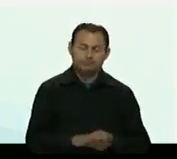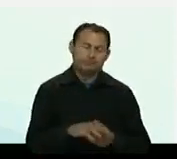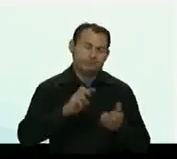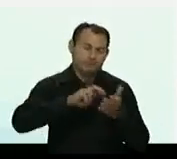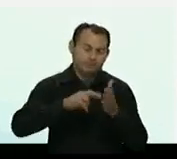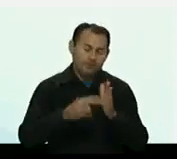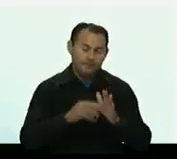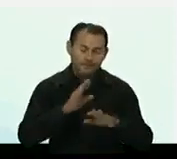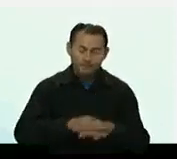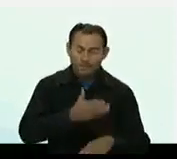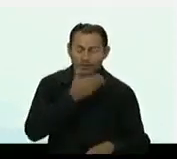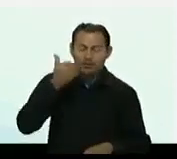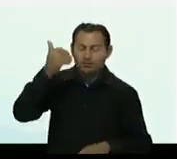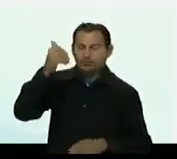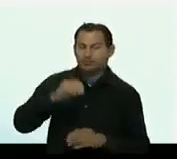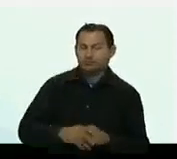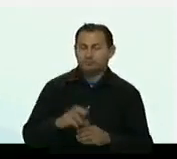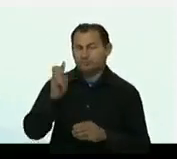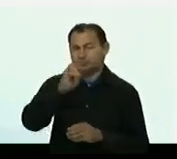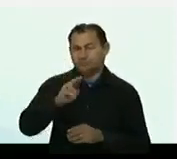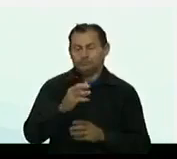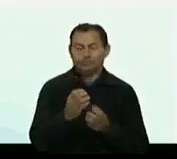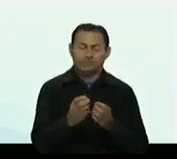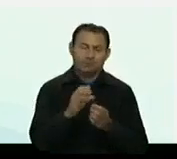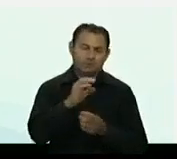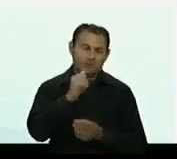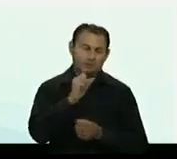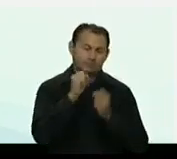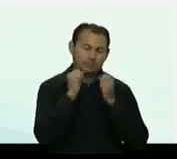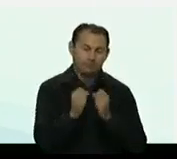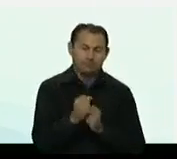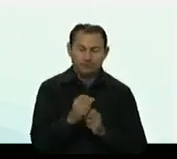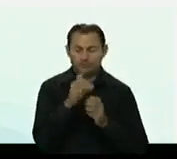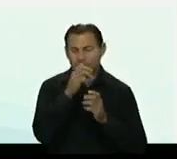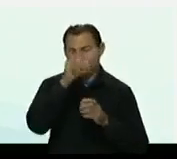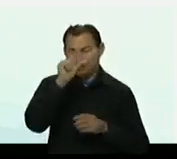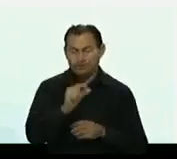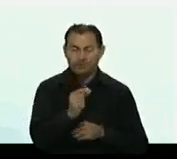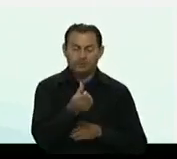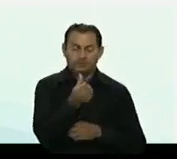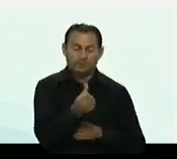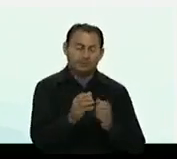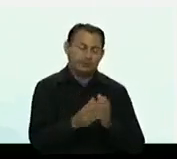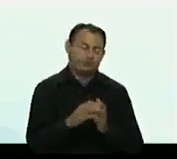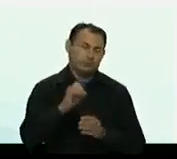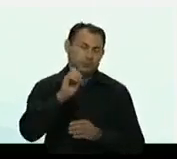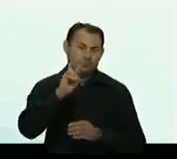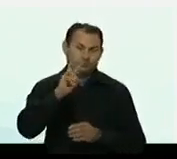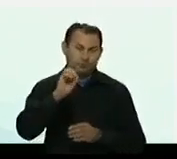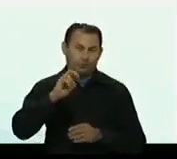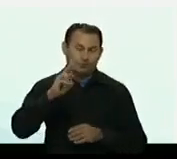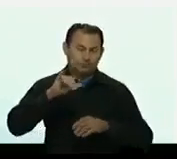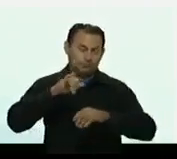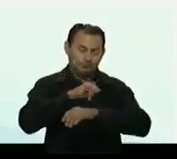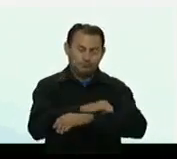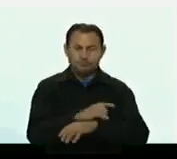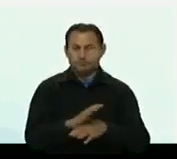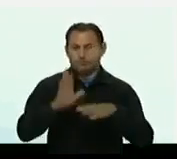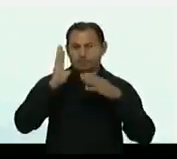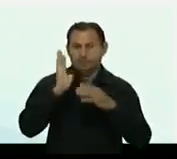dizer que é mais vantajoso utilizar, nesse caso, quando ele é menor que 6, a voo de táxi. Já